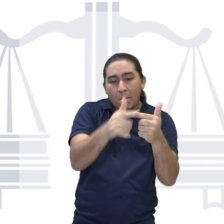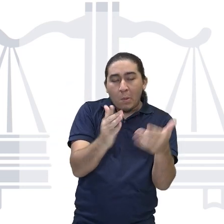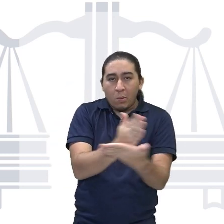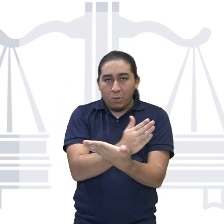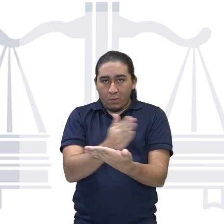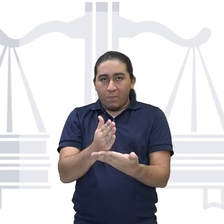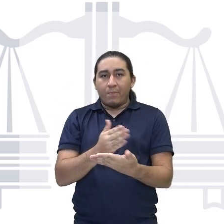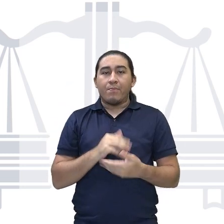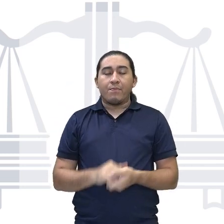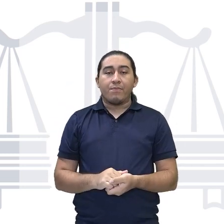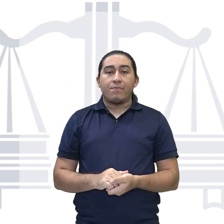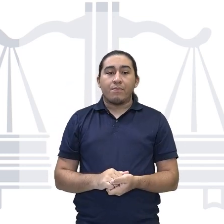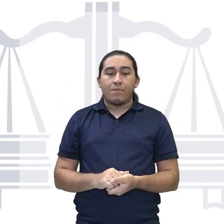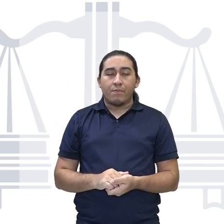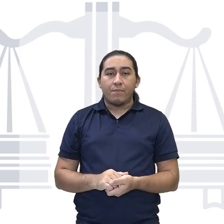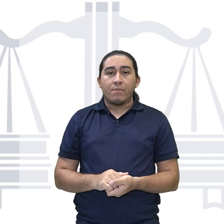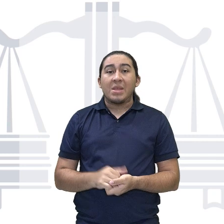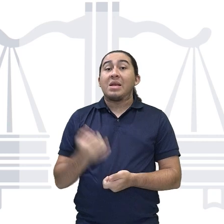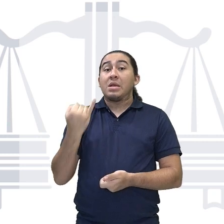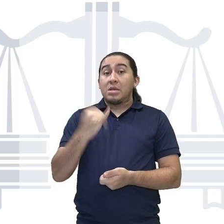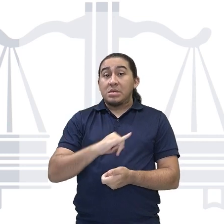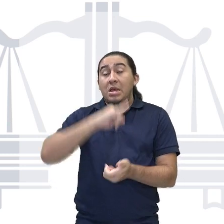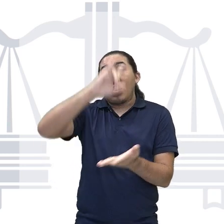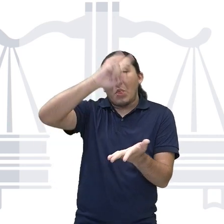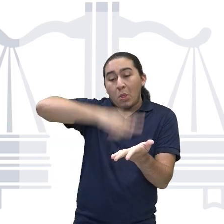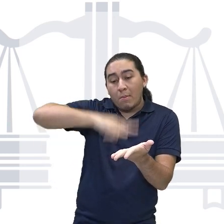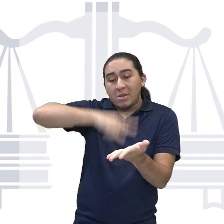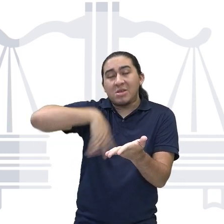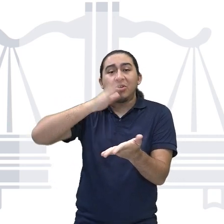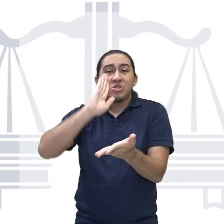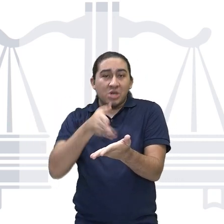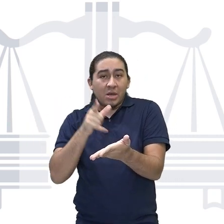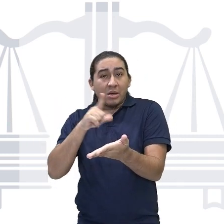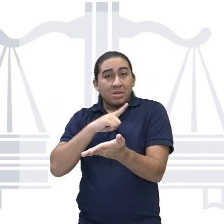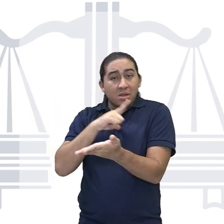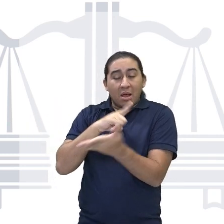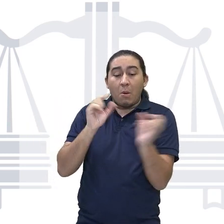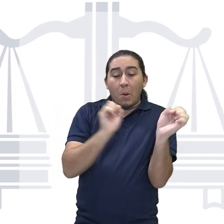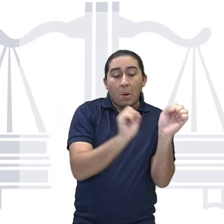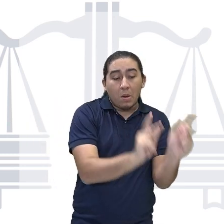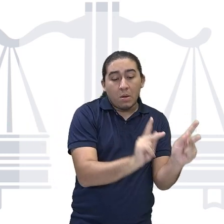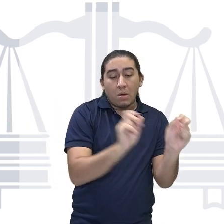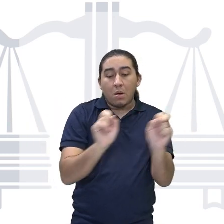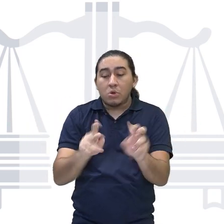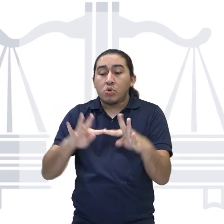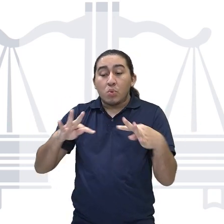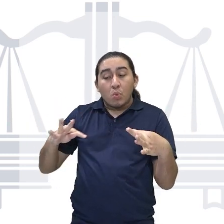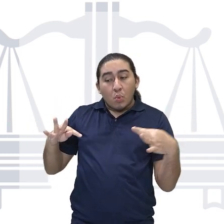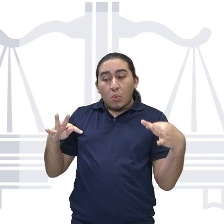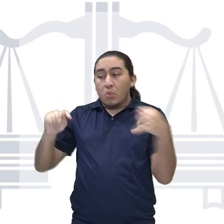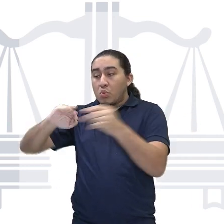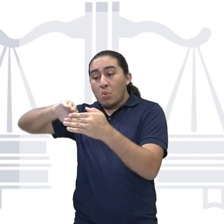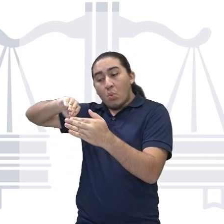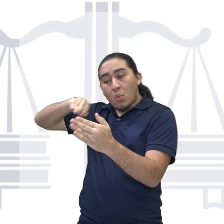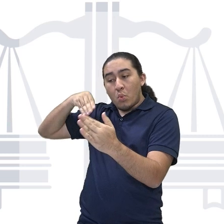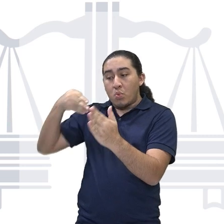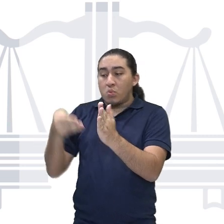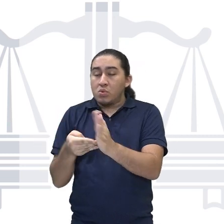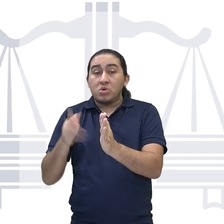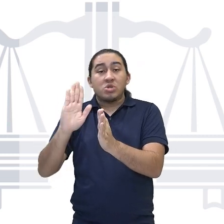que essa solicitação for atendida, a gente vai ali para a aprovação final, né? O processo já caminhou até seu